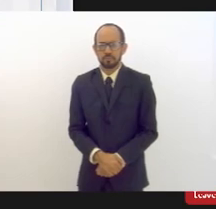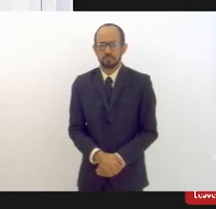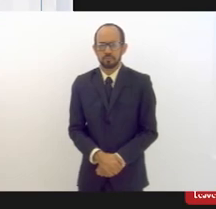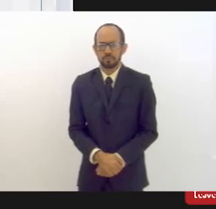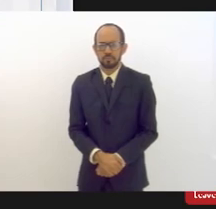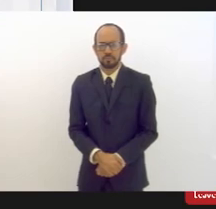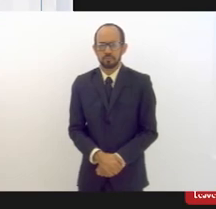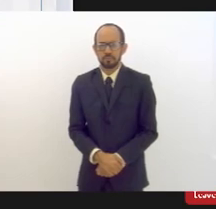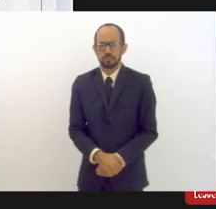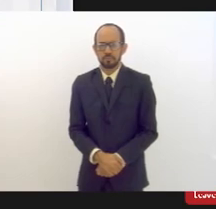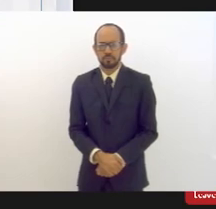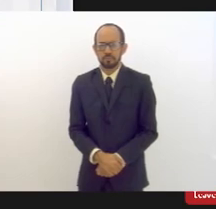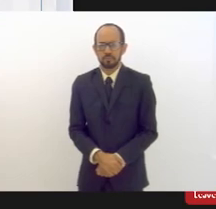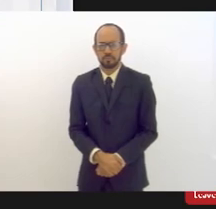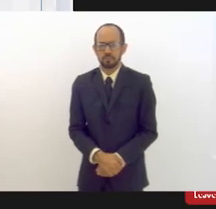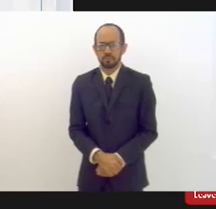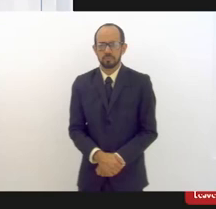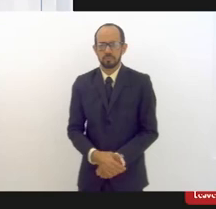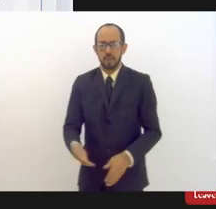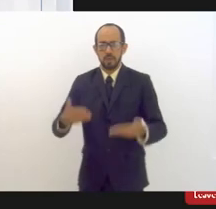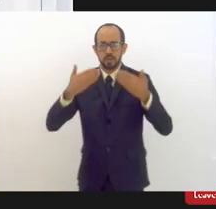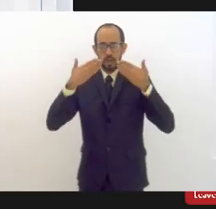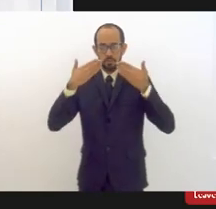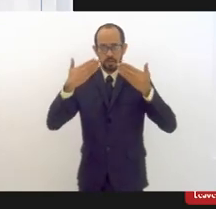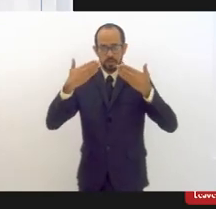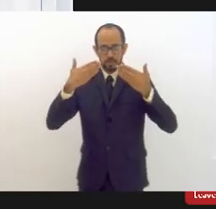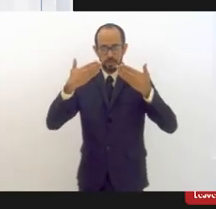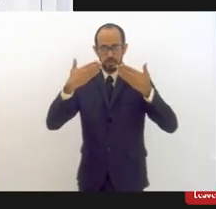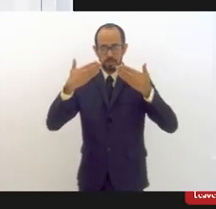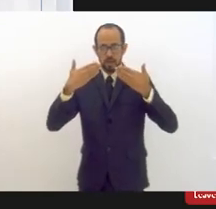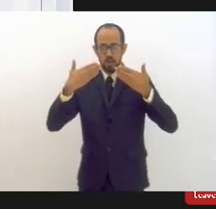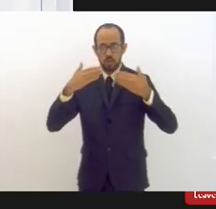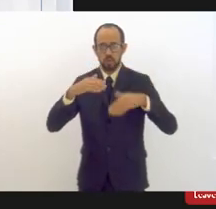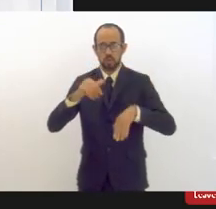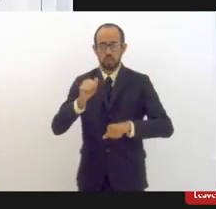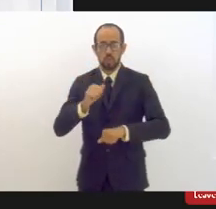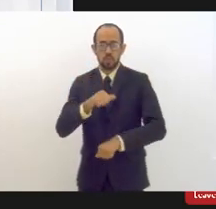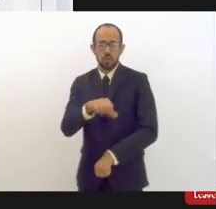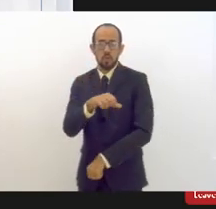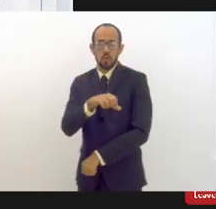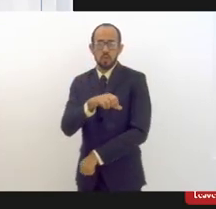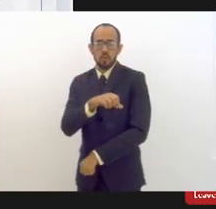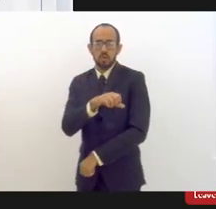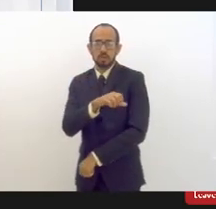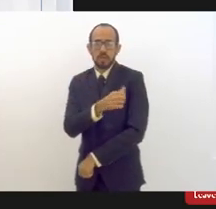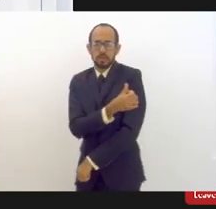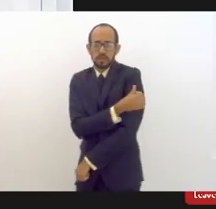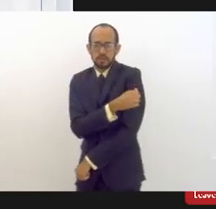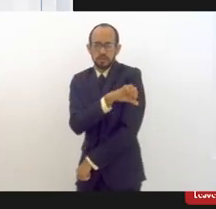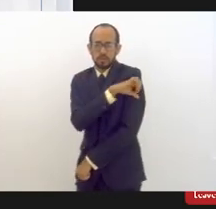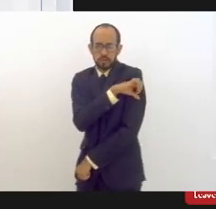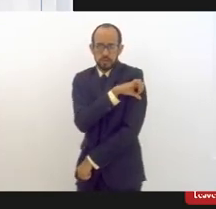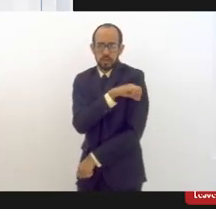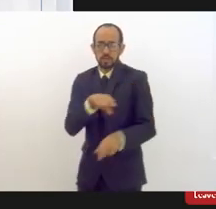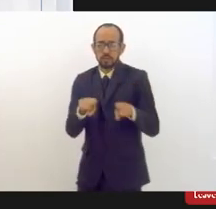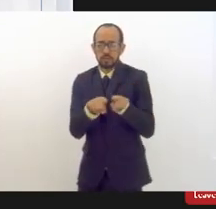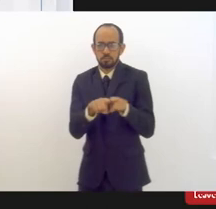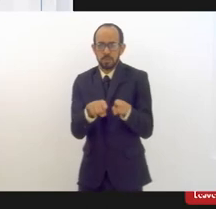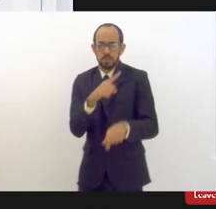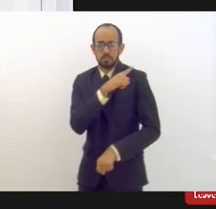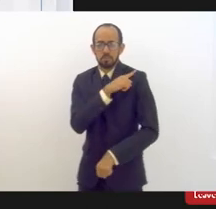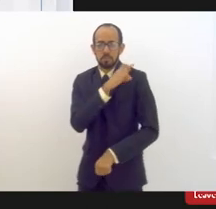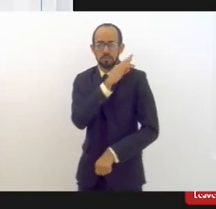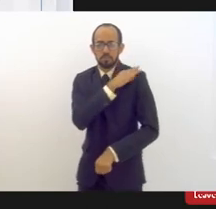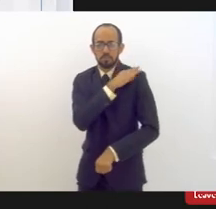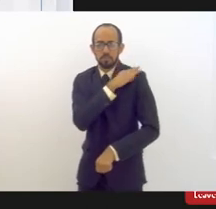E aí nós temos a apresentação tanto do Fundamental 2, os anos finais, quanto do Ensino Médio, também com gráfico aí